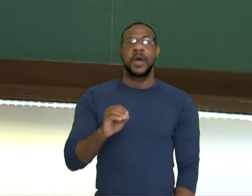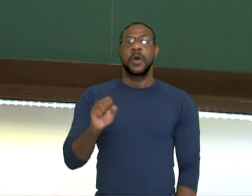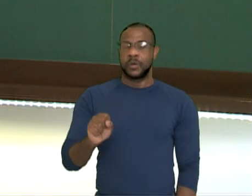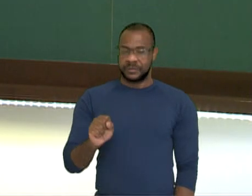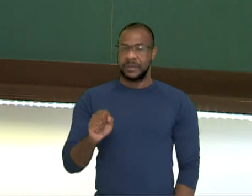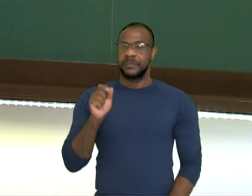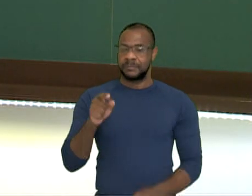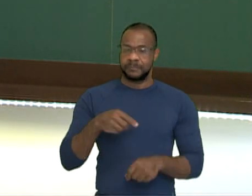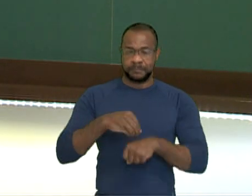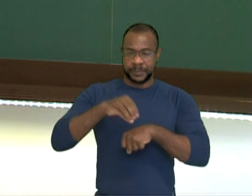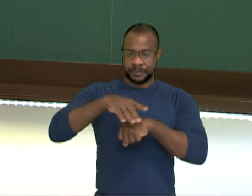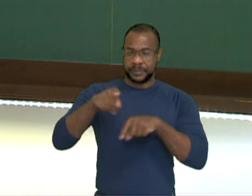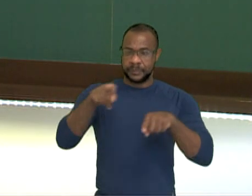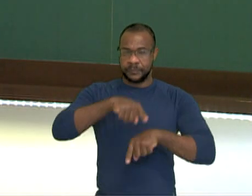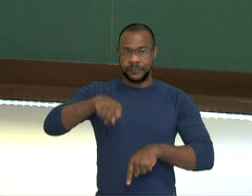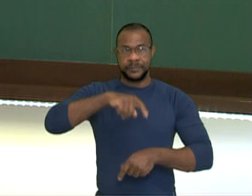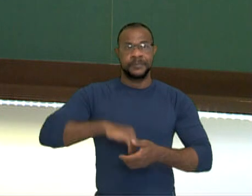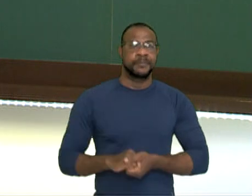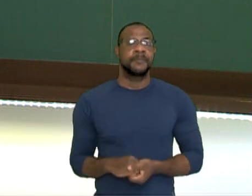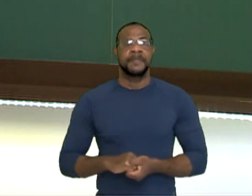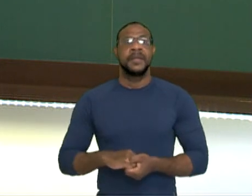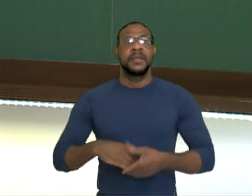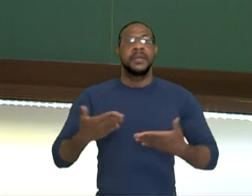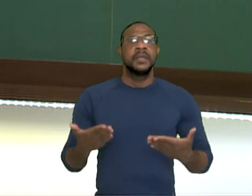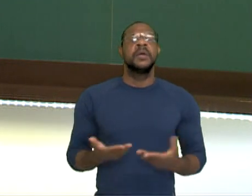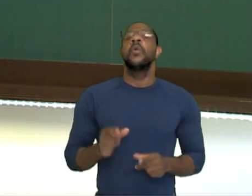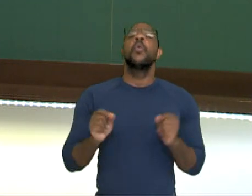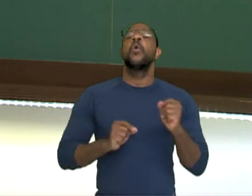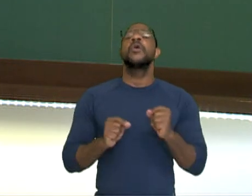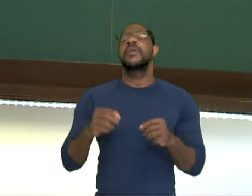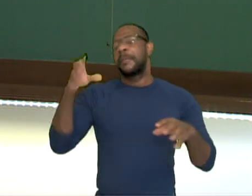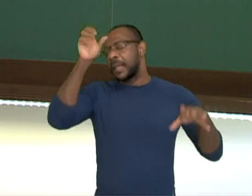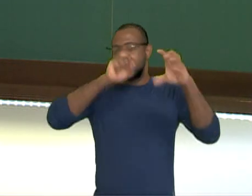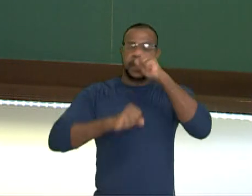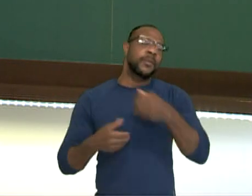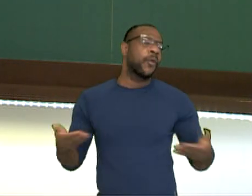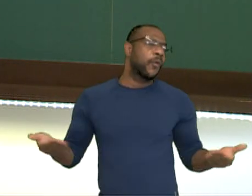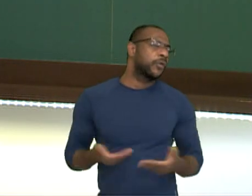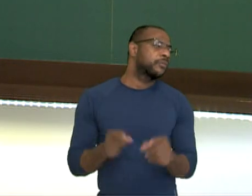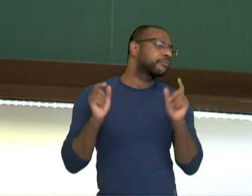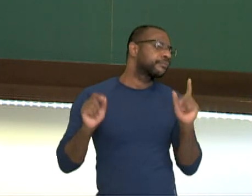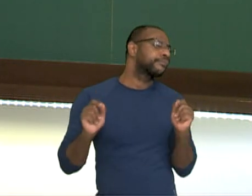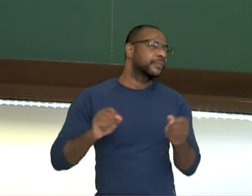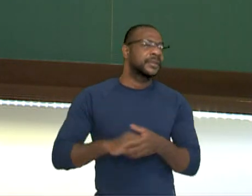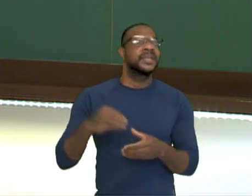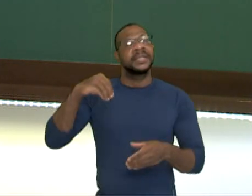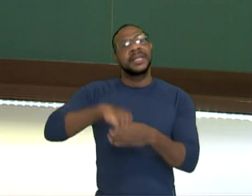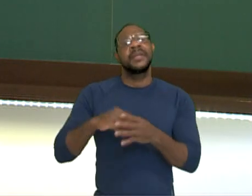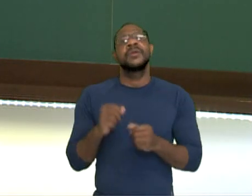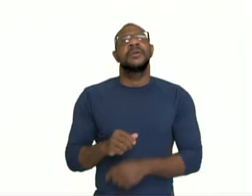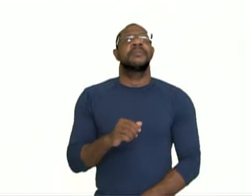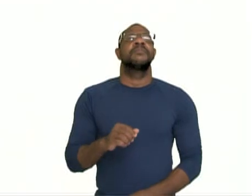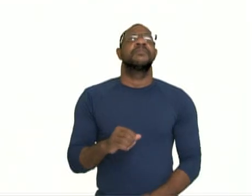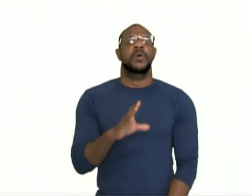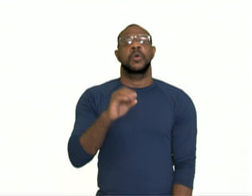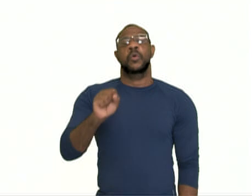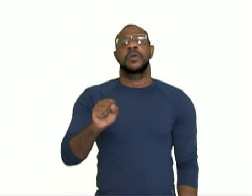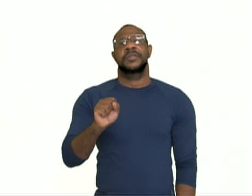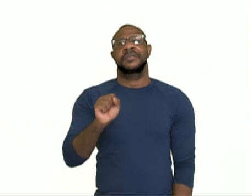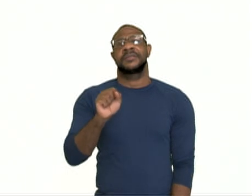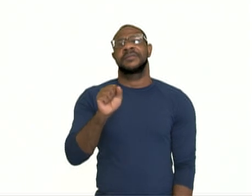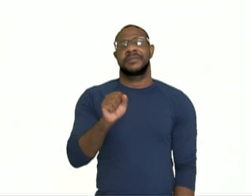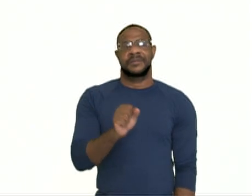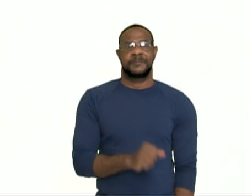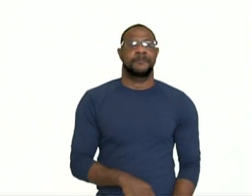com vocês, certo, gente? Então, o que nós vimos na aula de hoje, né, dentro da função cosseno?